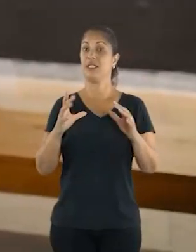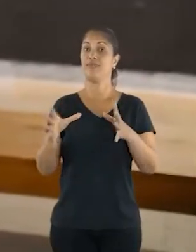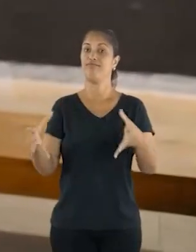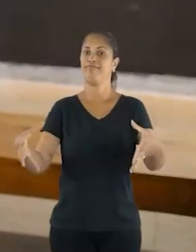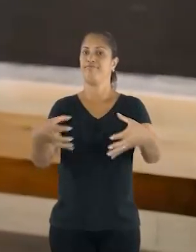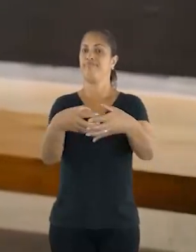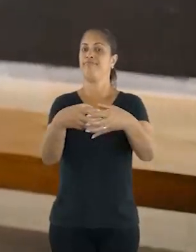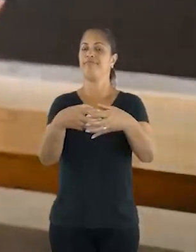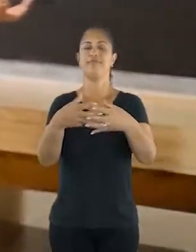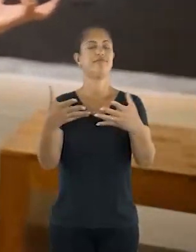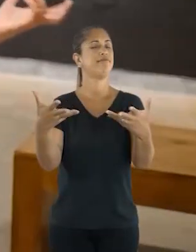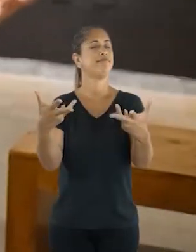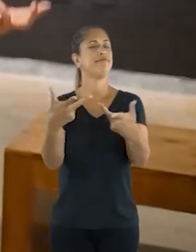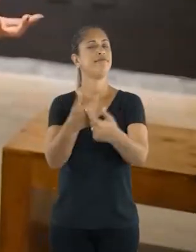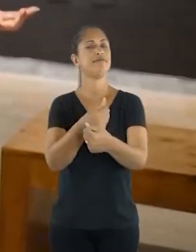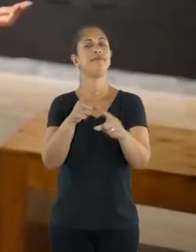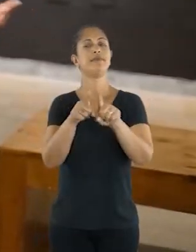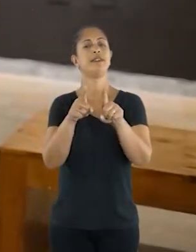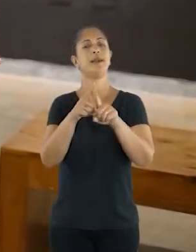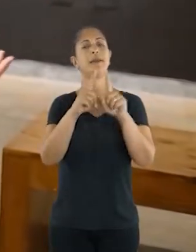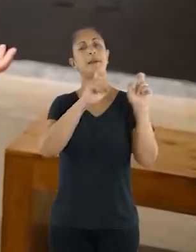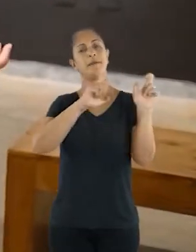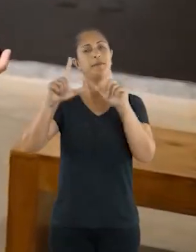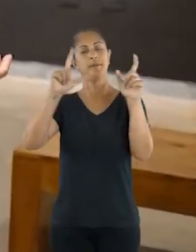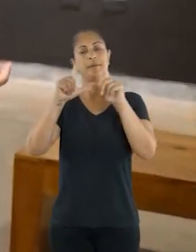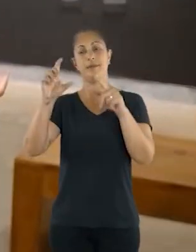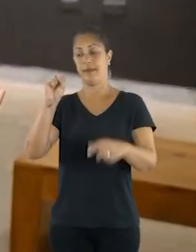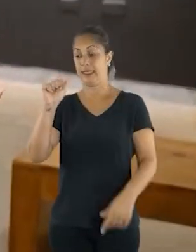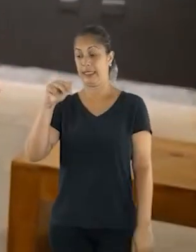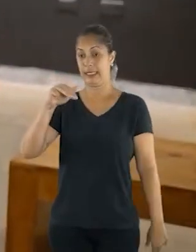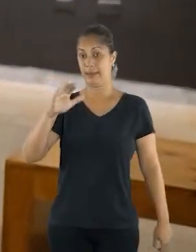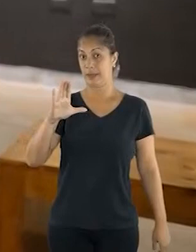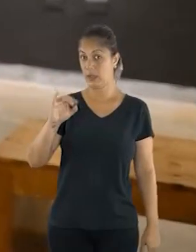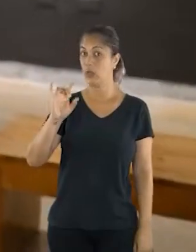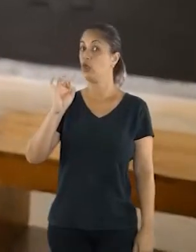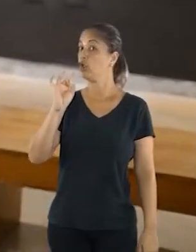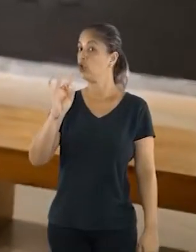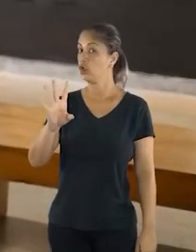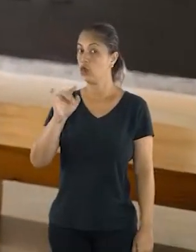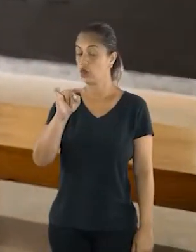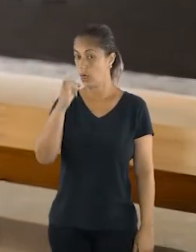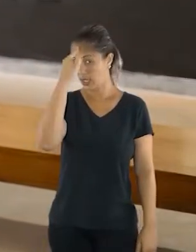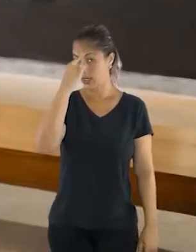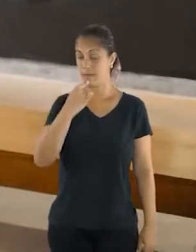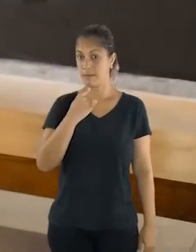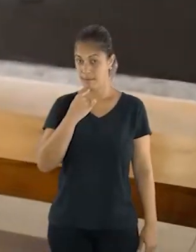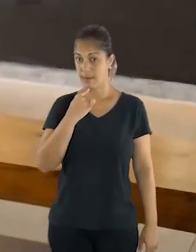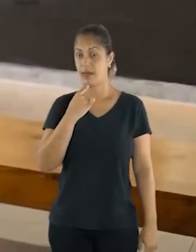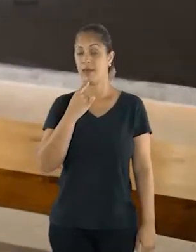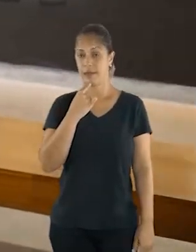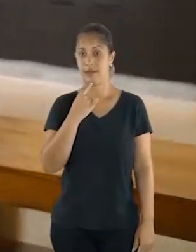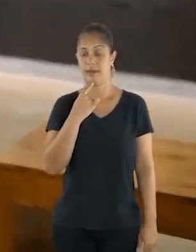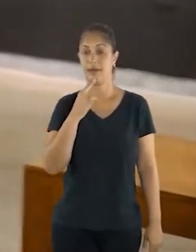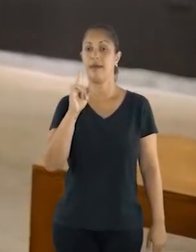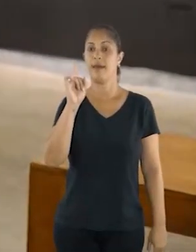conjunto extraordinário de obras de samico, não apenas com as gravuras que